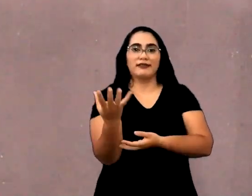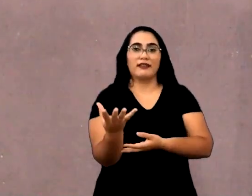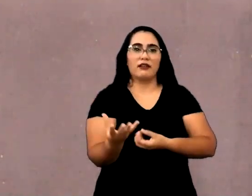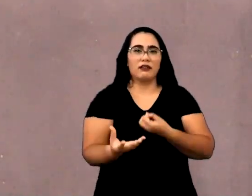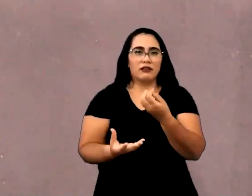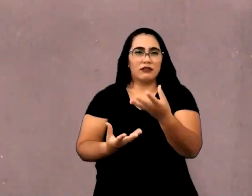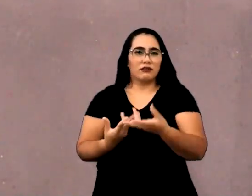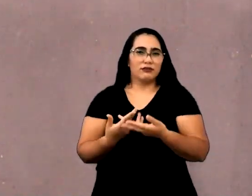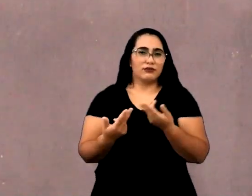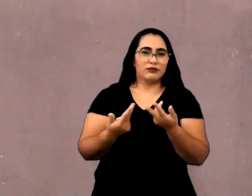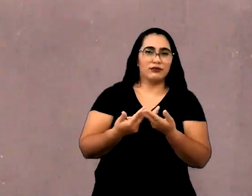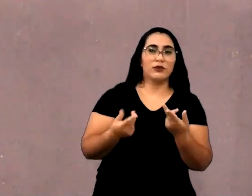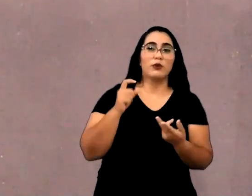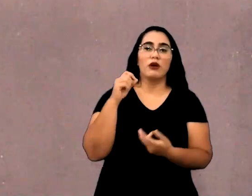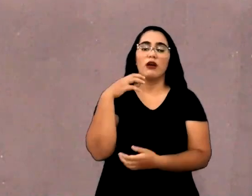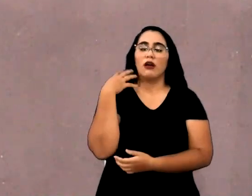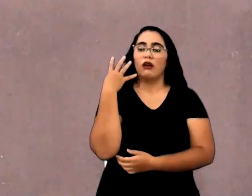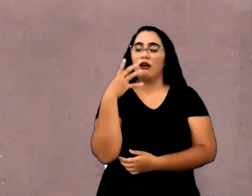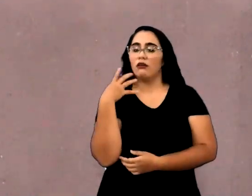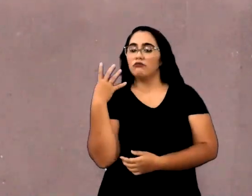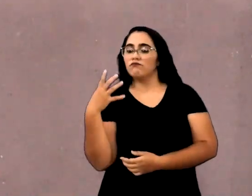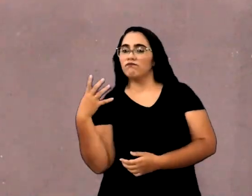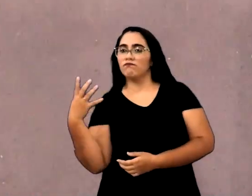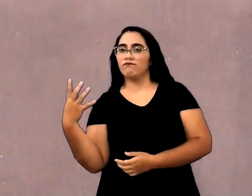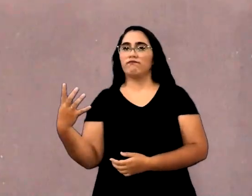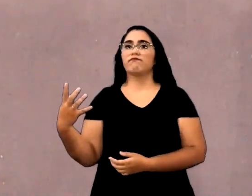Mesma oferta, sedutora,